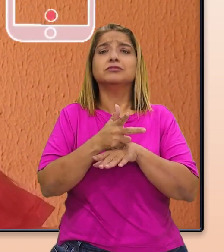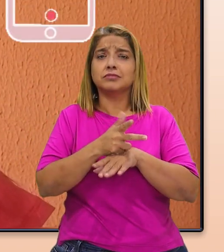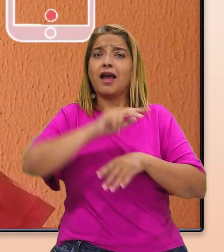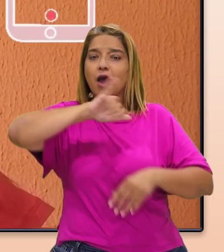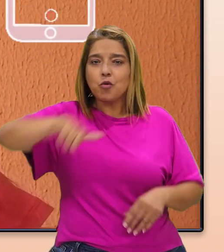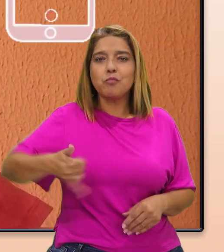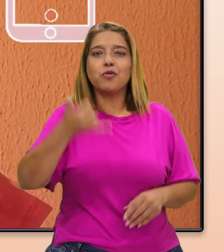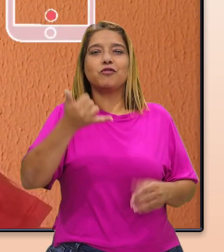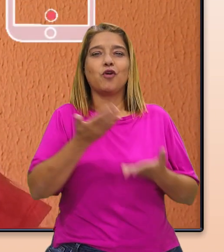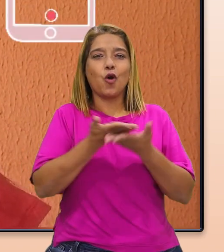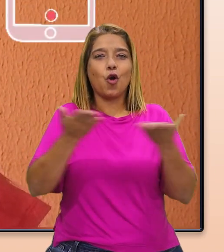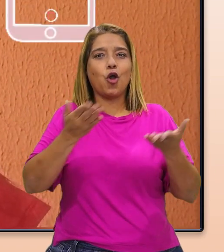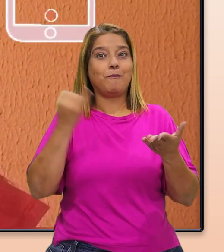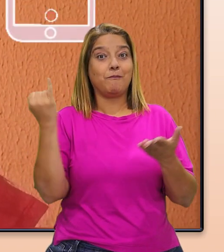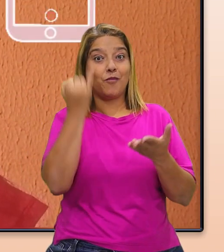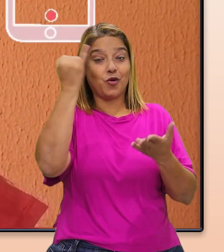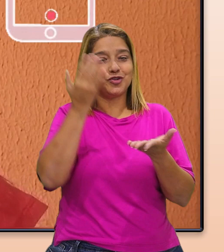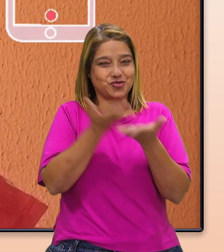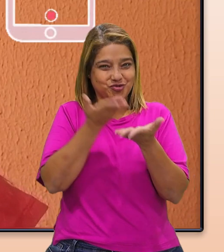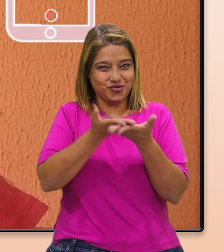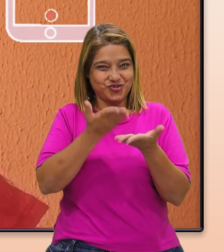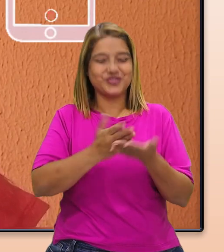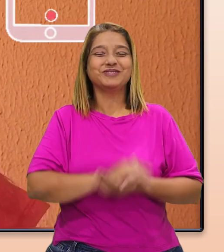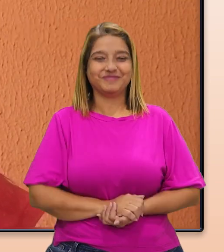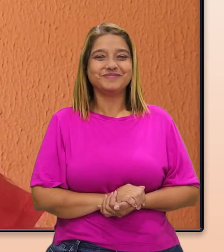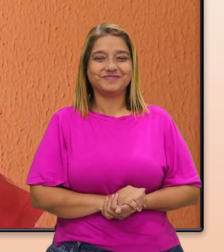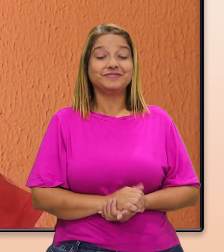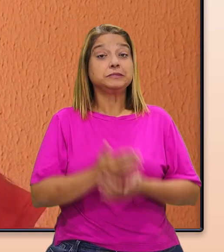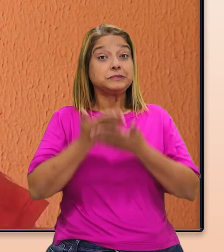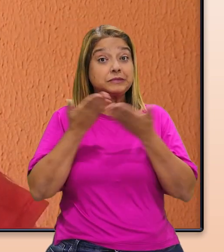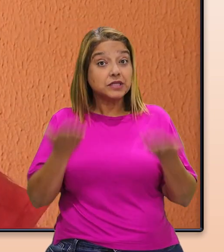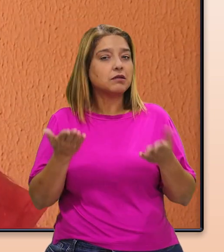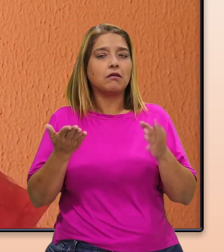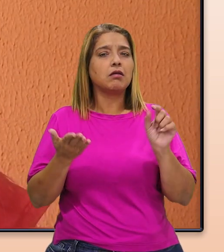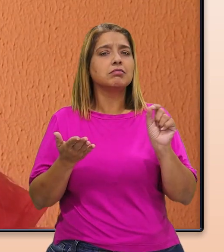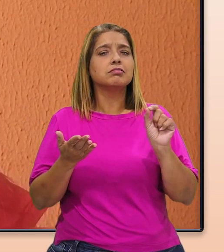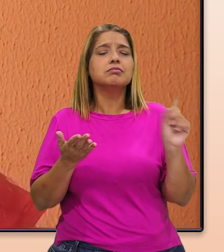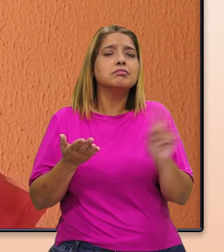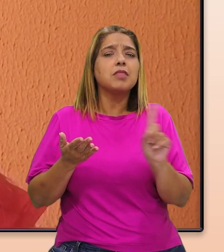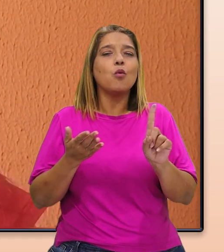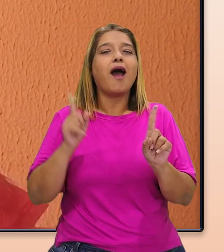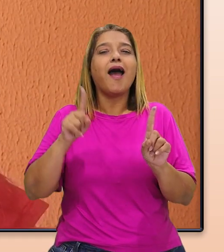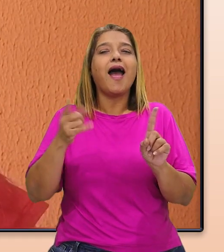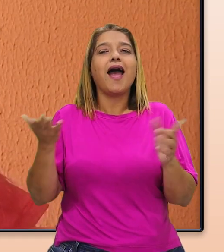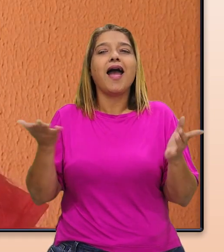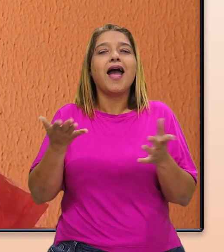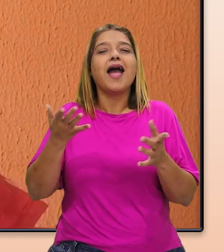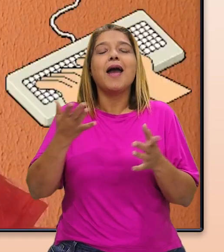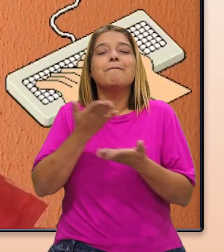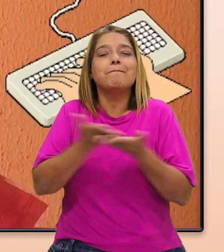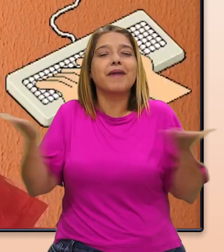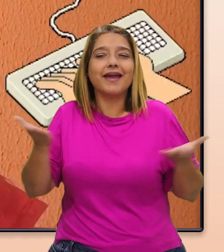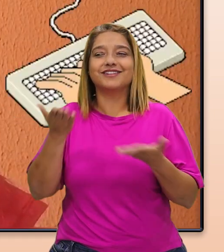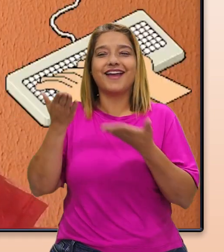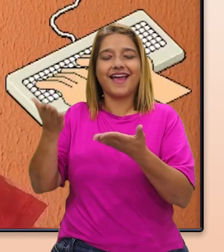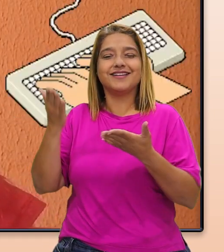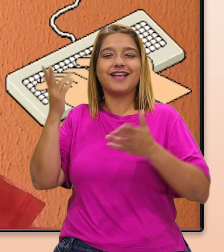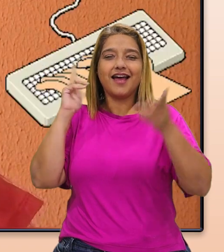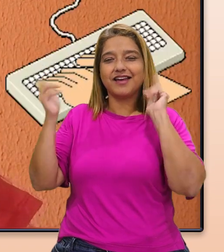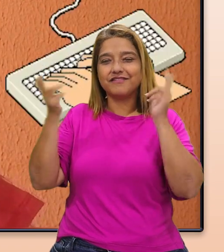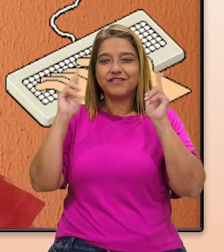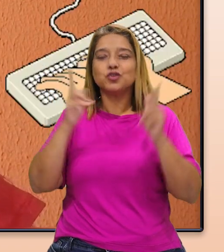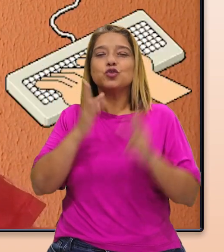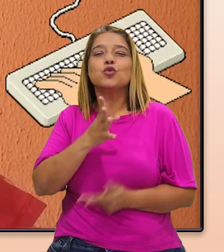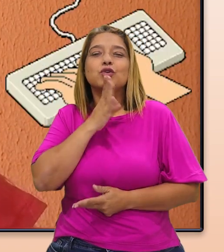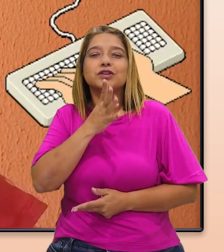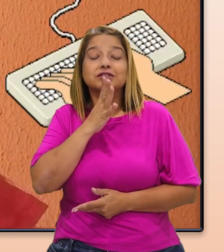será de grande aproveitamento aos seus estudos portanto não fique de fora dessa Aventura do conhecimento e